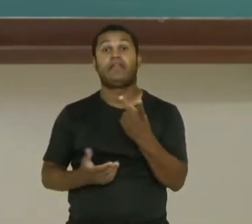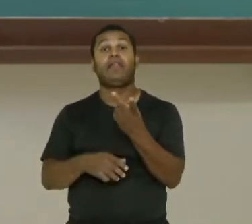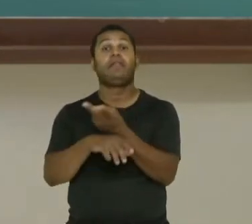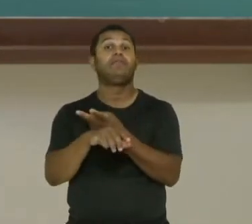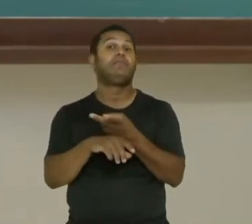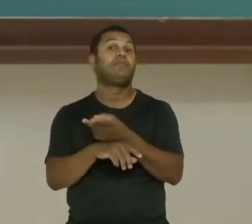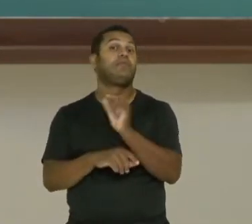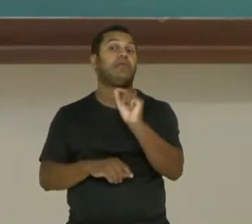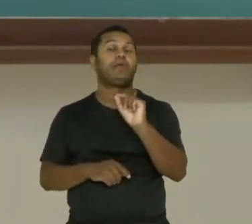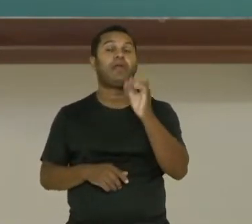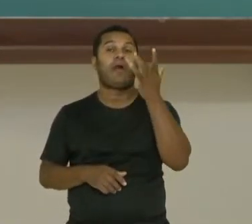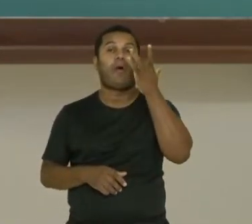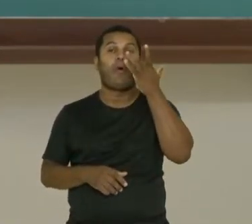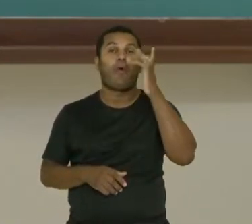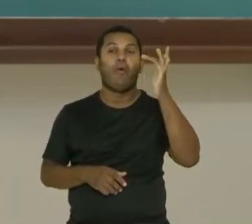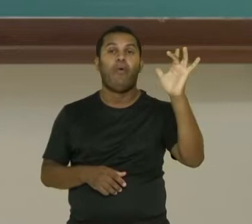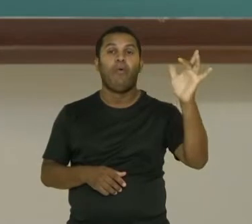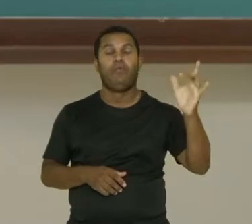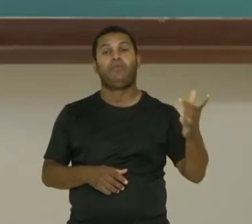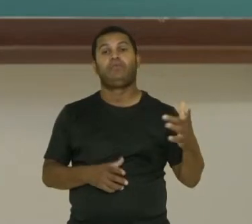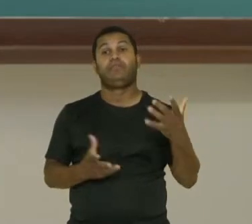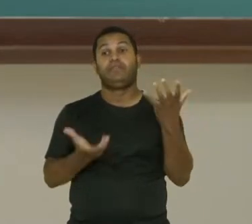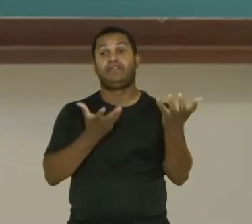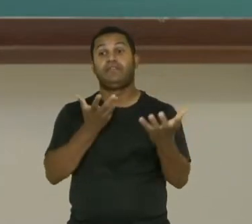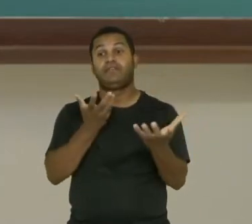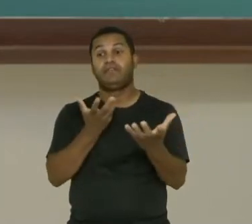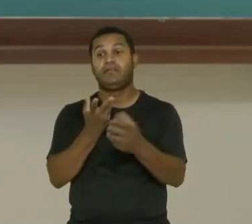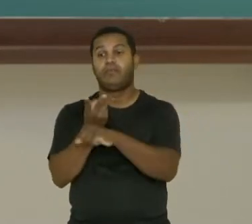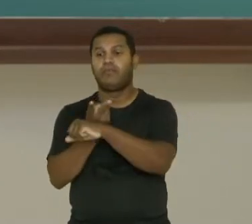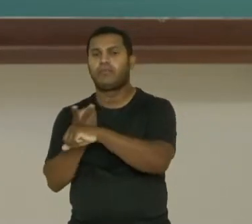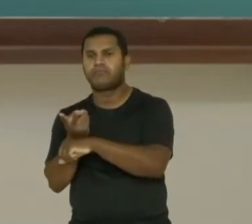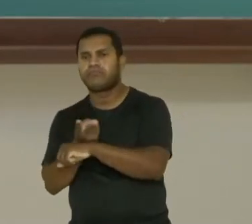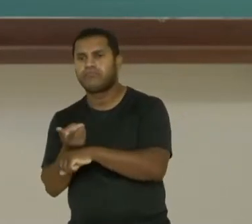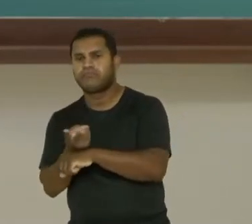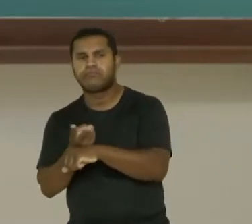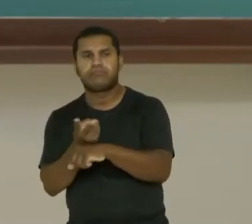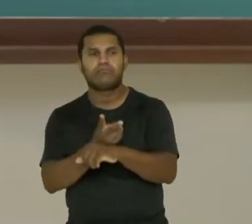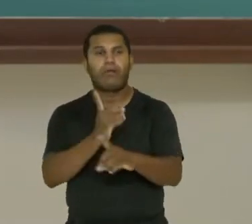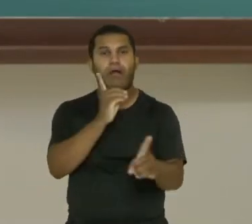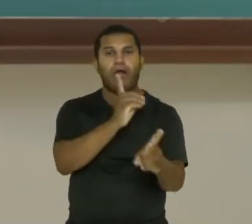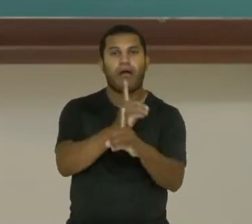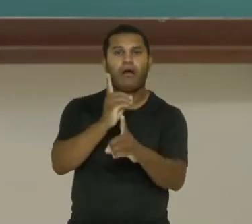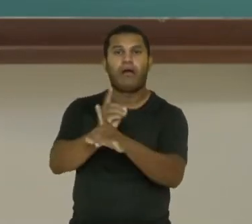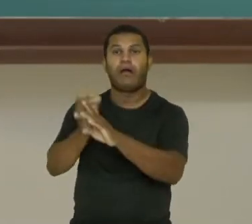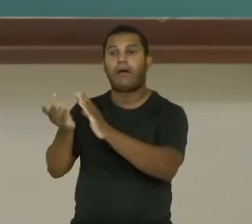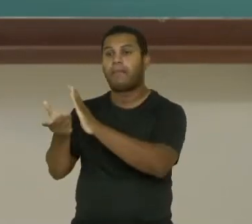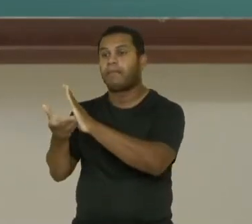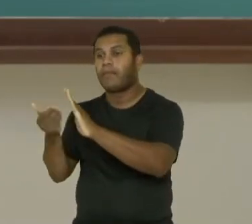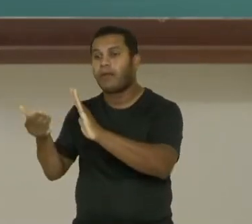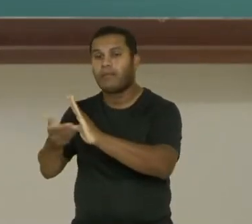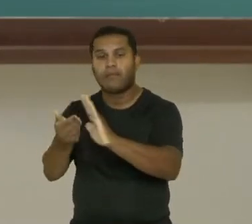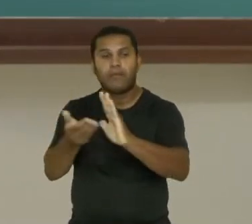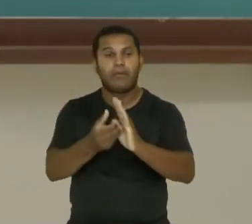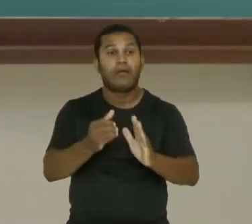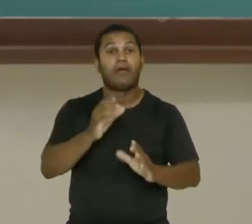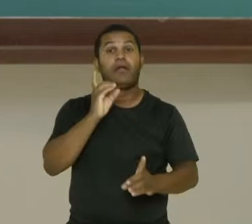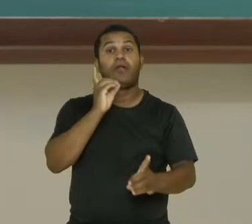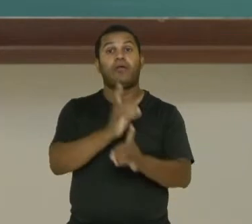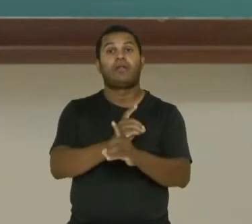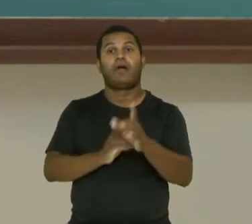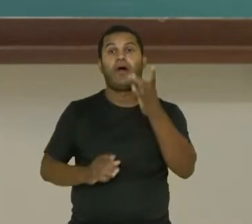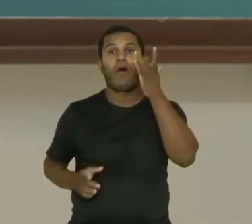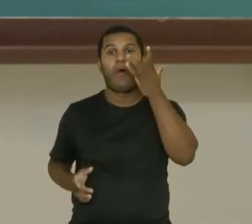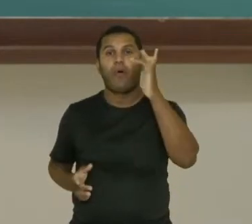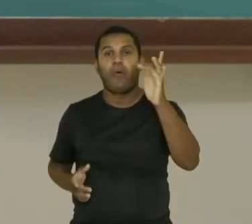metais preciosos, o interesse era na riqueza que esses povos aqui podiam oferecer para os europeus. E lembrando sempre que